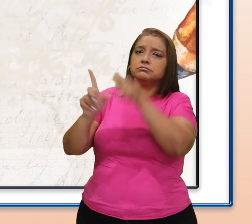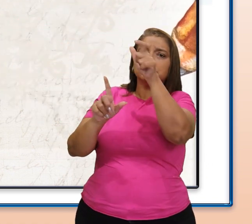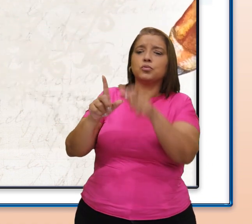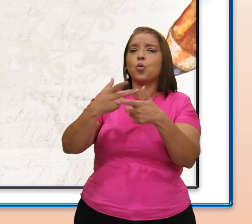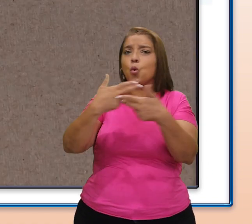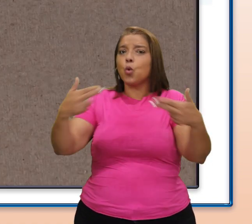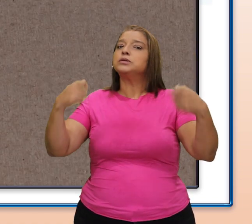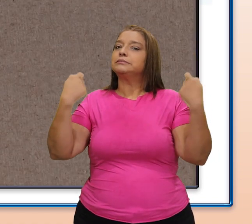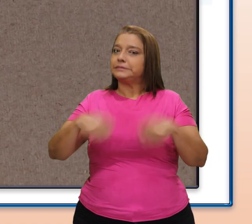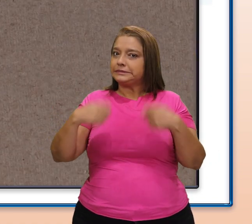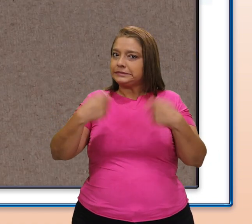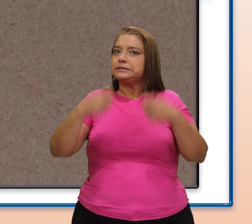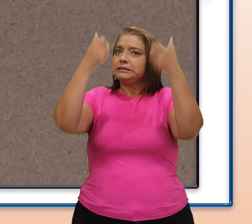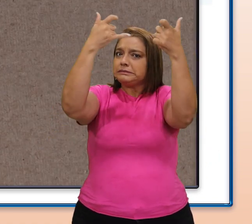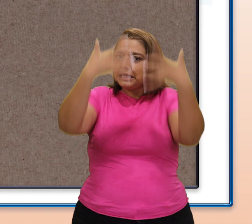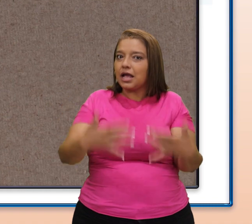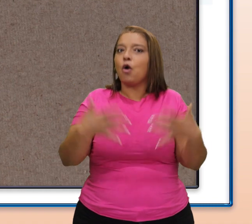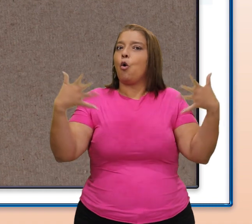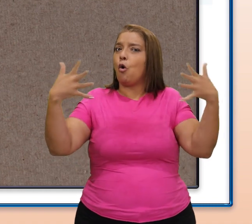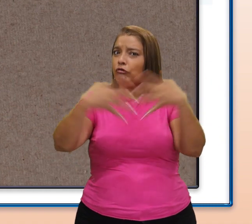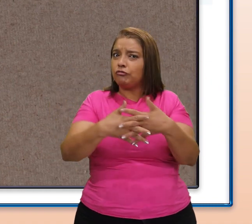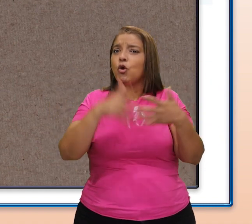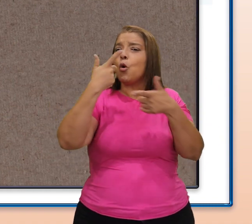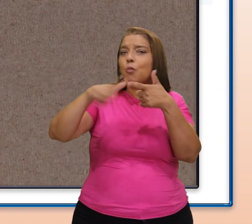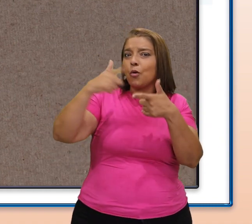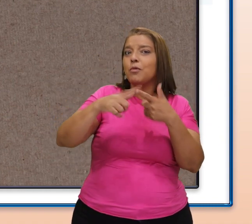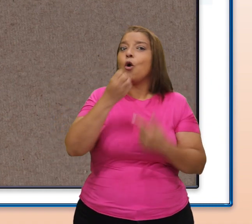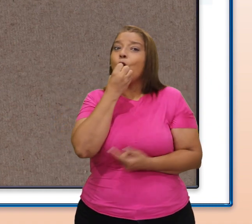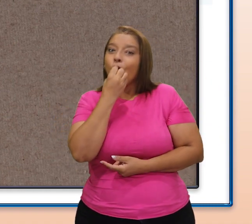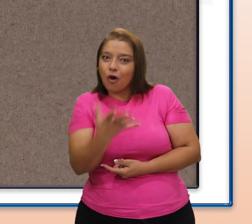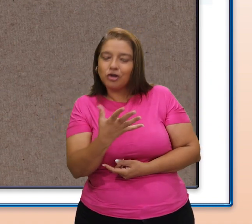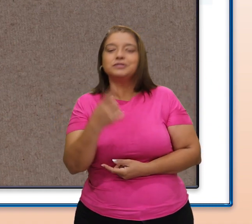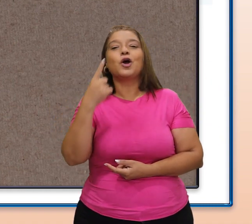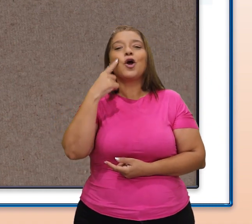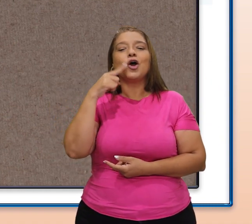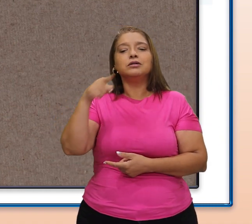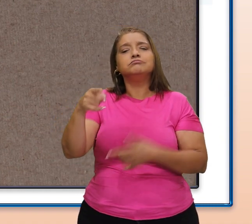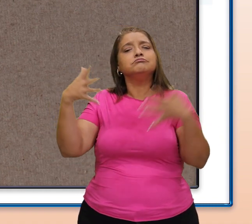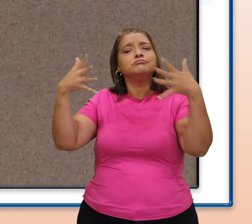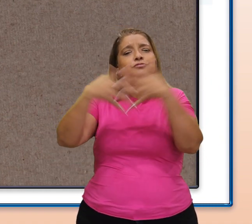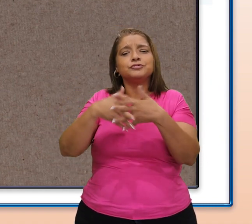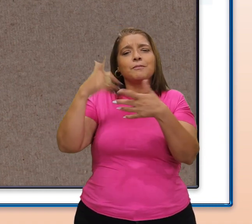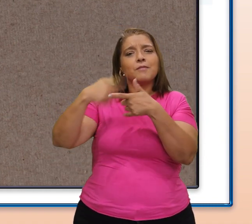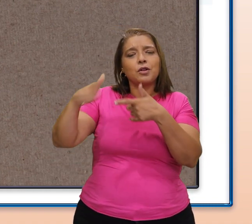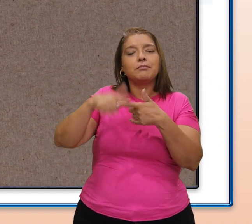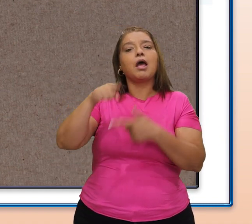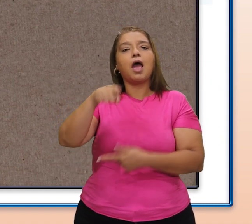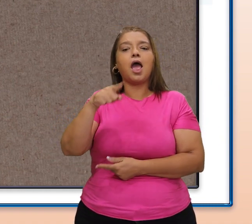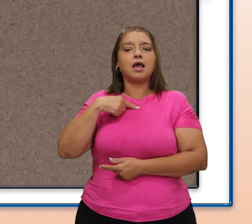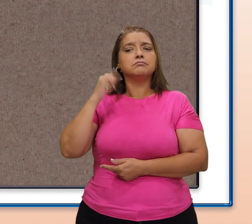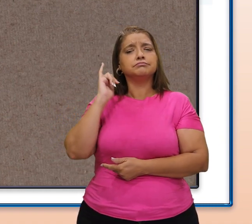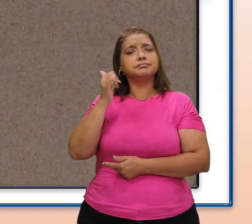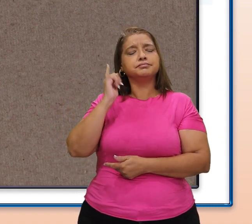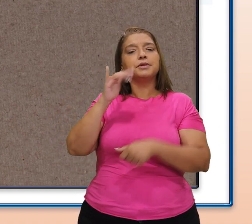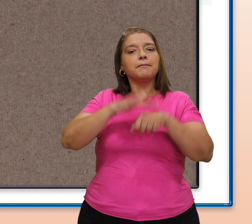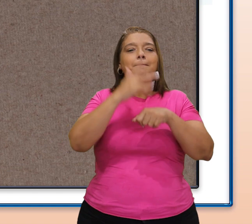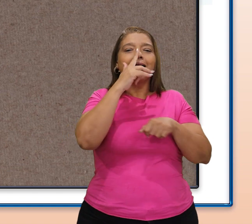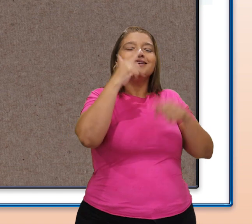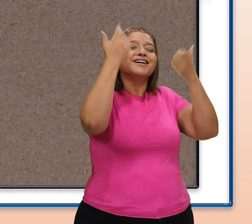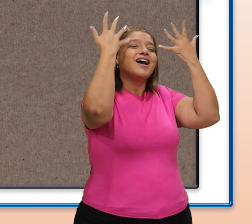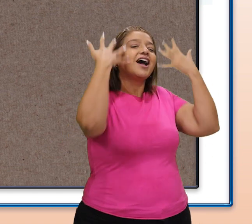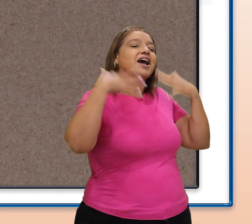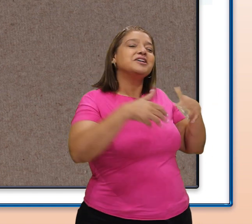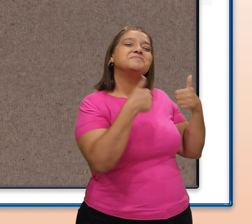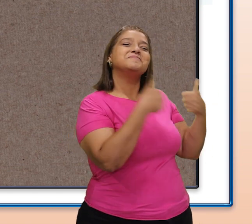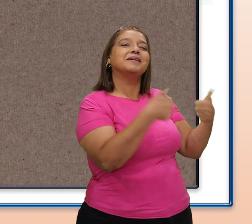apresentar bons conflitos. O conflito, portanto, é a ação na narrativa que muda a tranquilidade